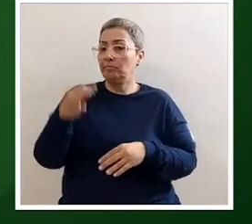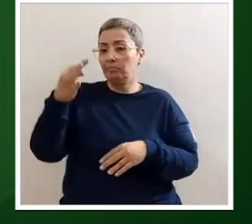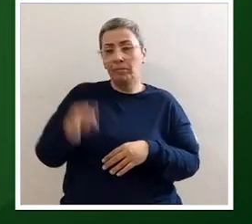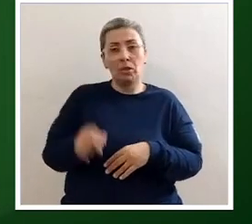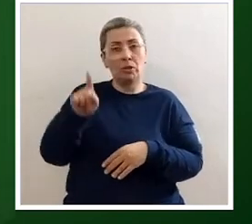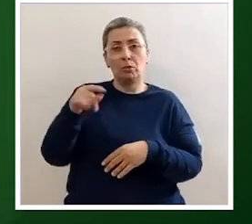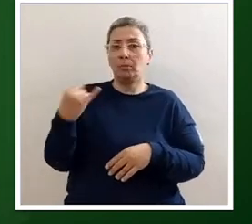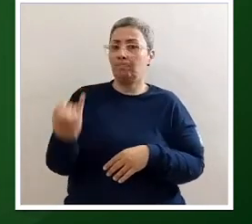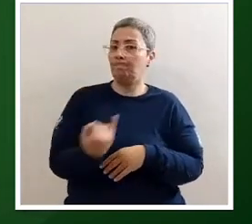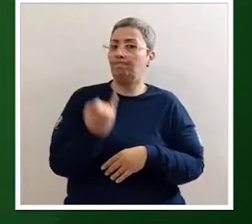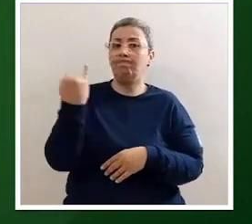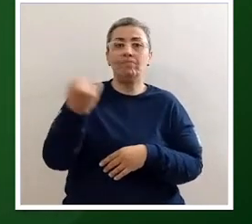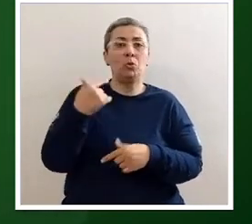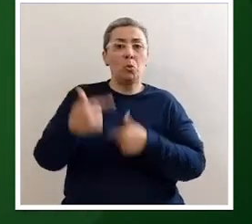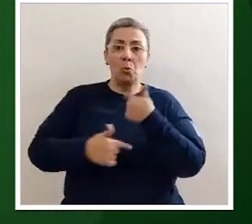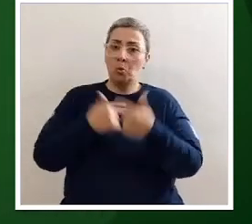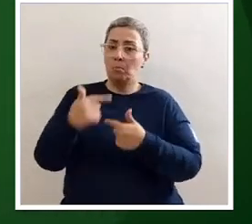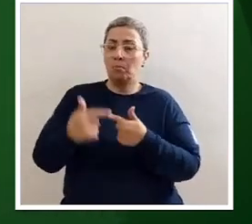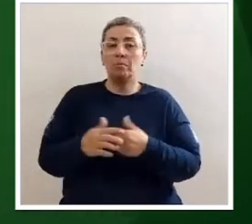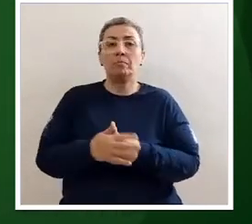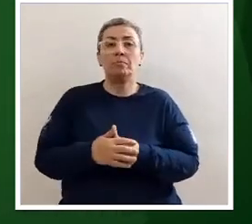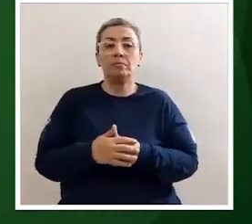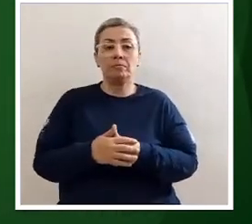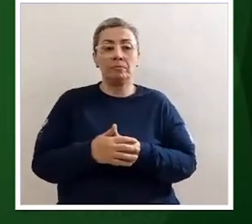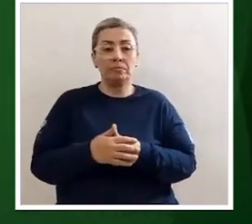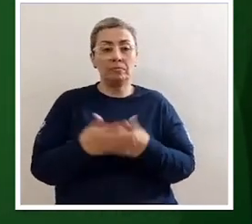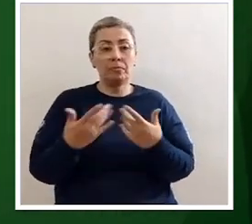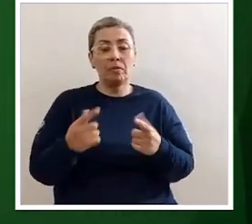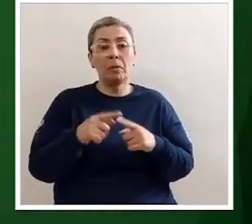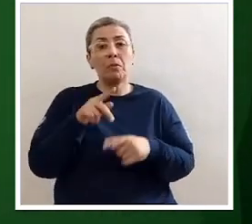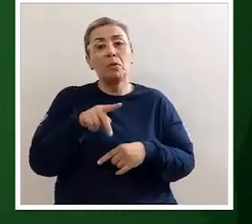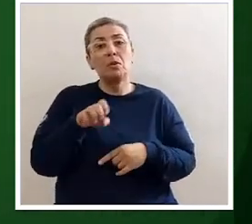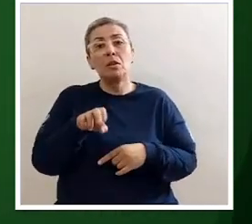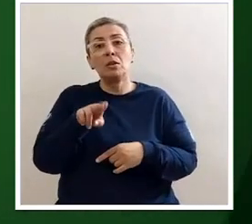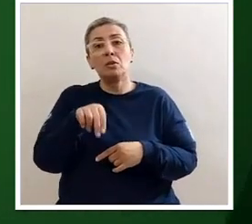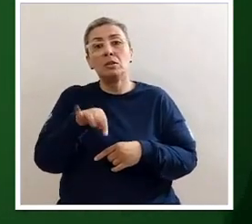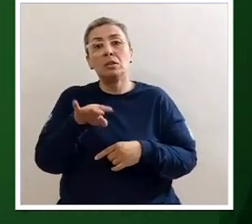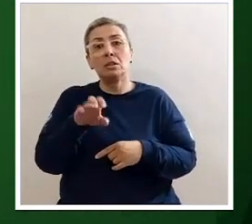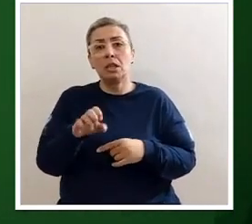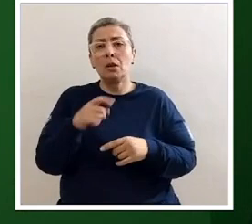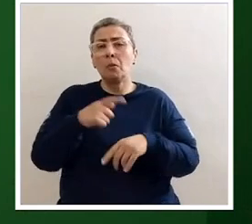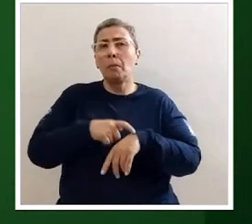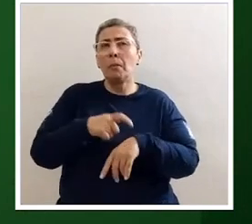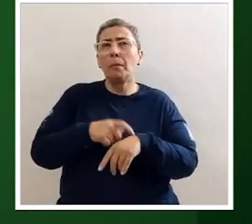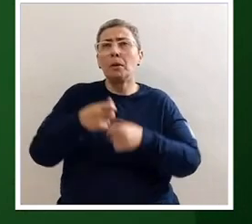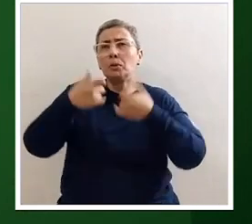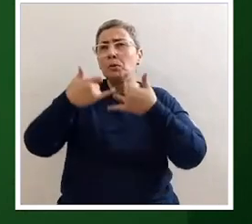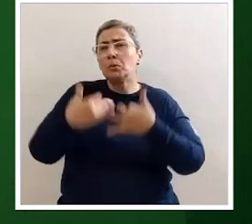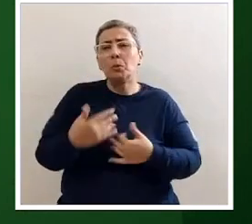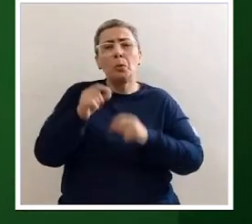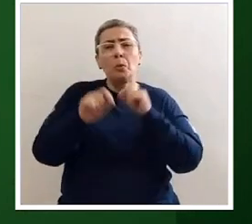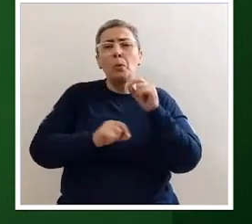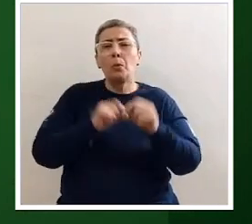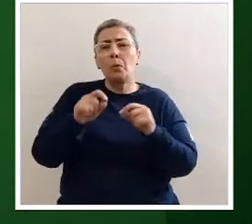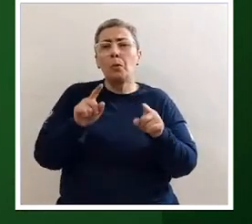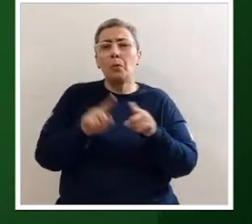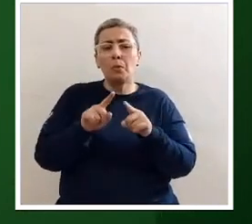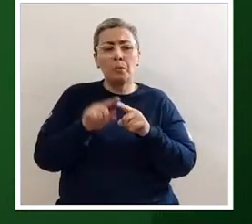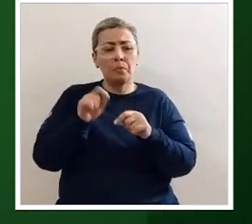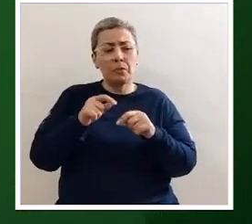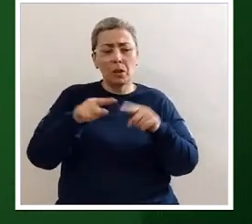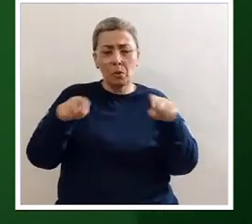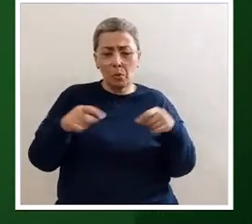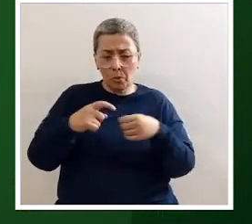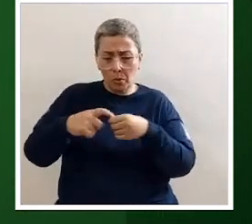essencial para o nosso trabalho lá Professor Eunice Em algum momento você falou a respeito do ambiente